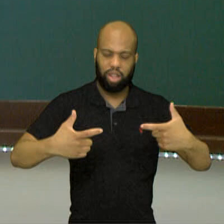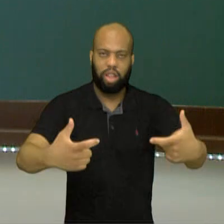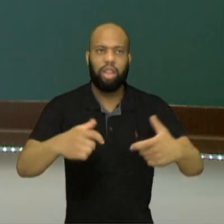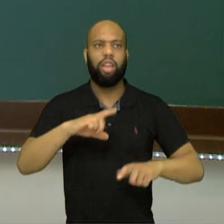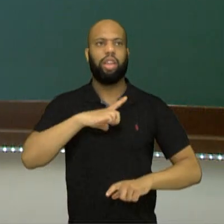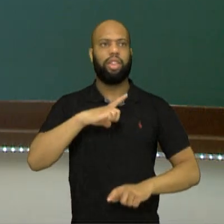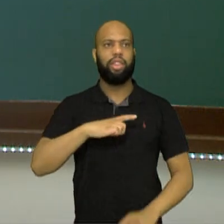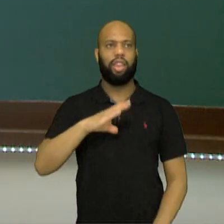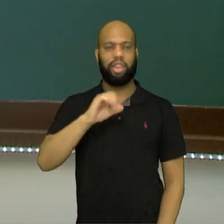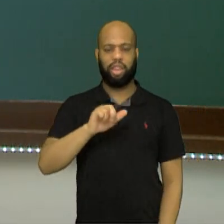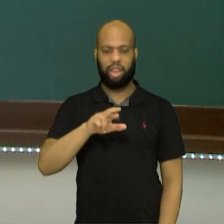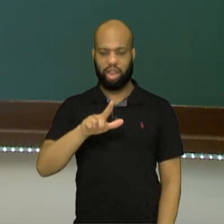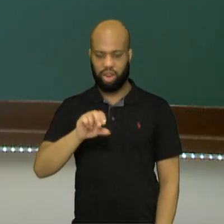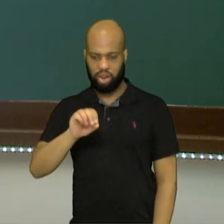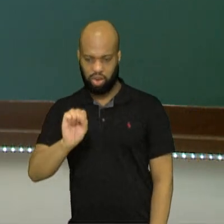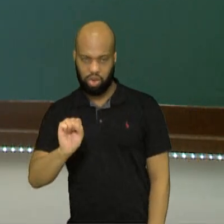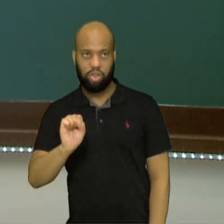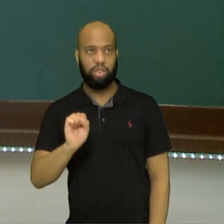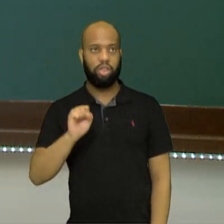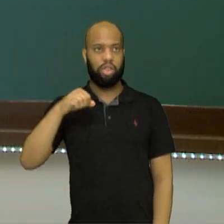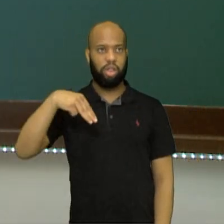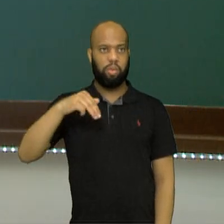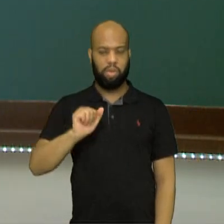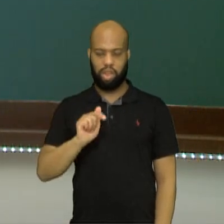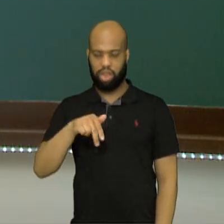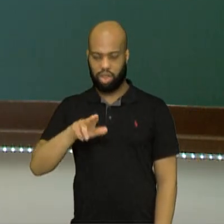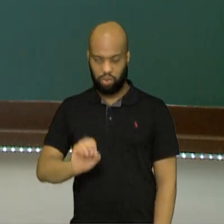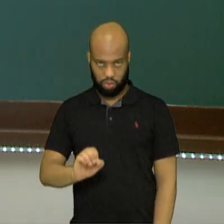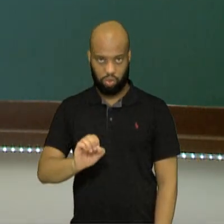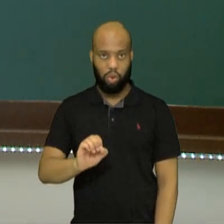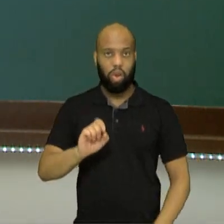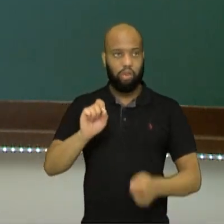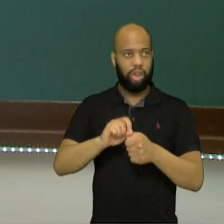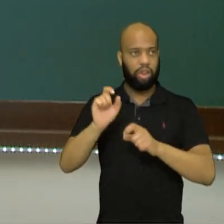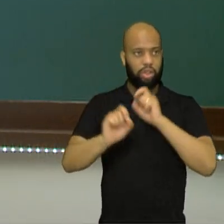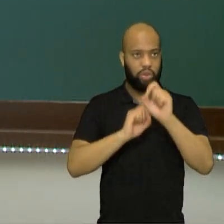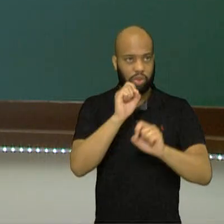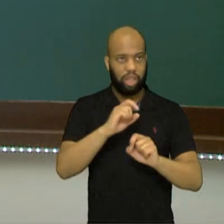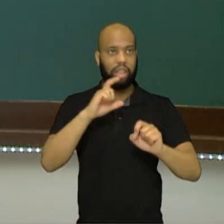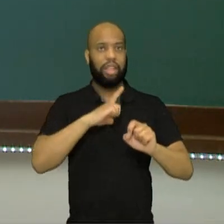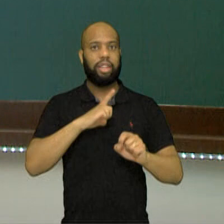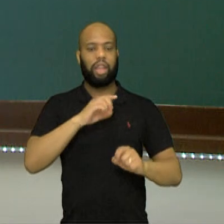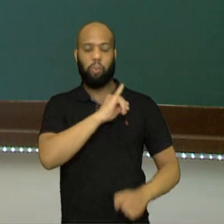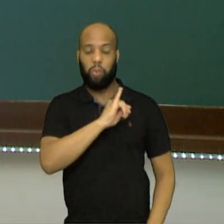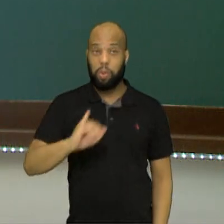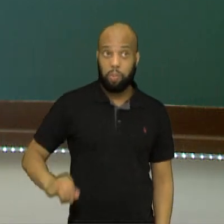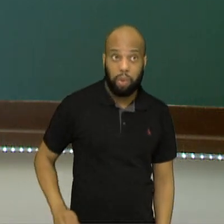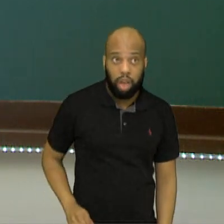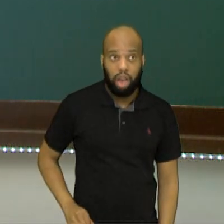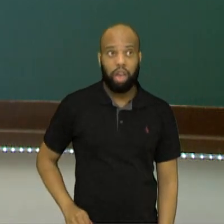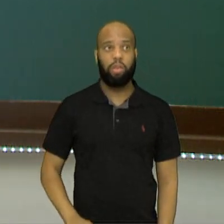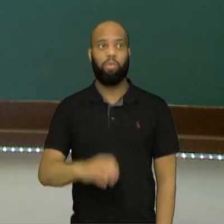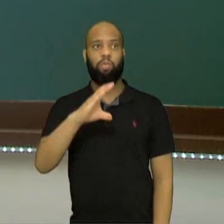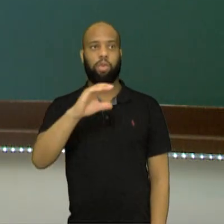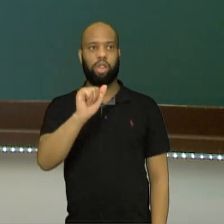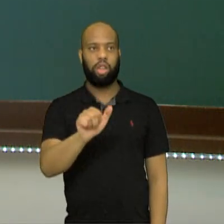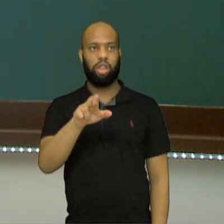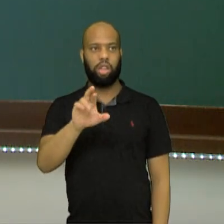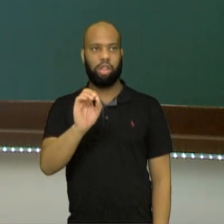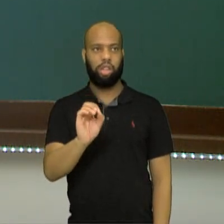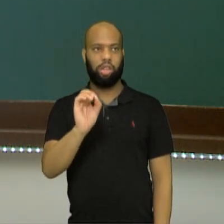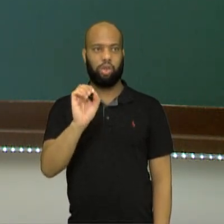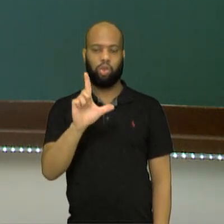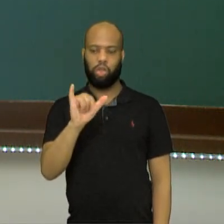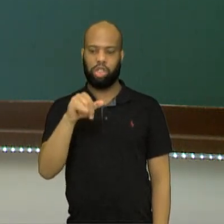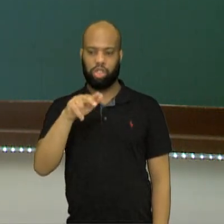rei dos francos, que vai formar a dinastia carolíngia, do Império Carolíngio, né? Ele pedia auxílio de